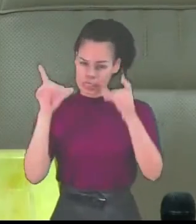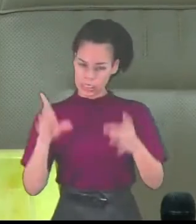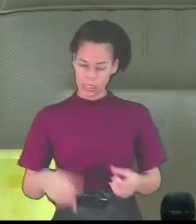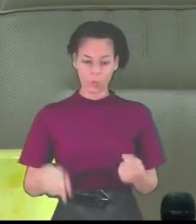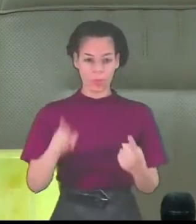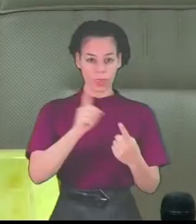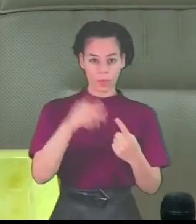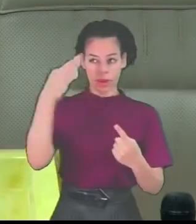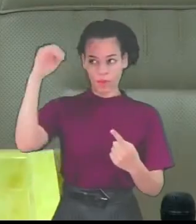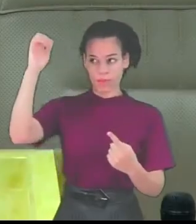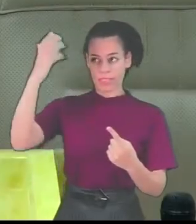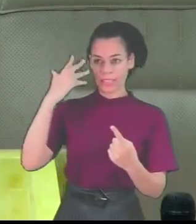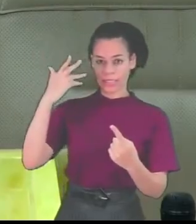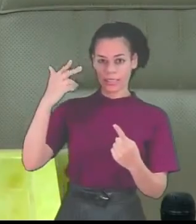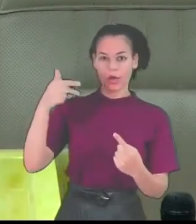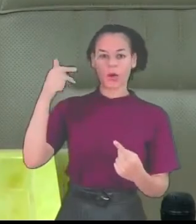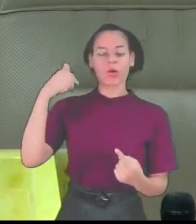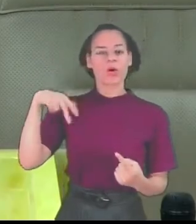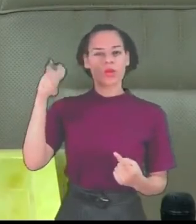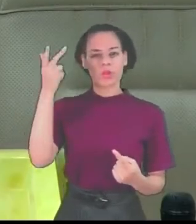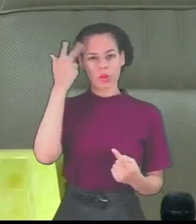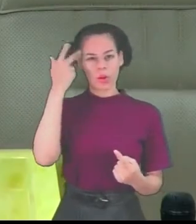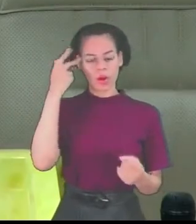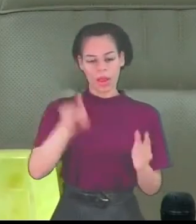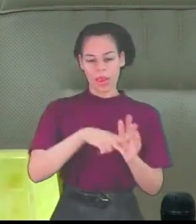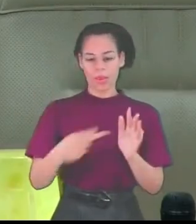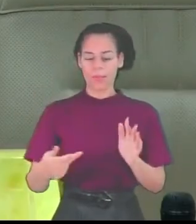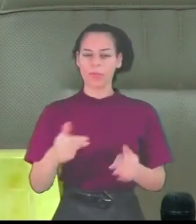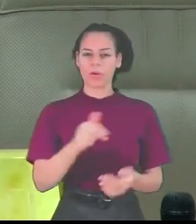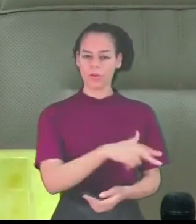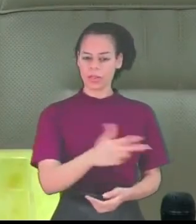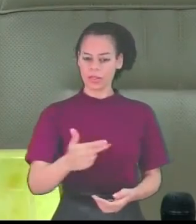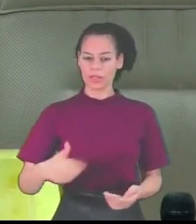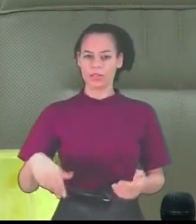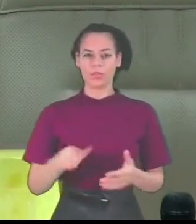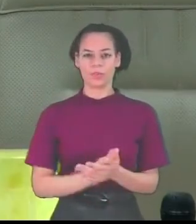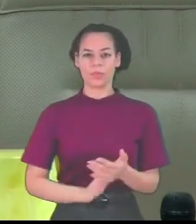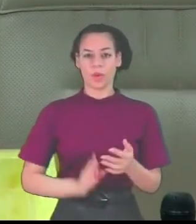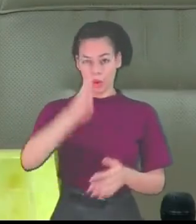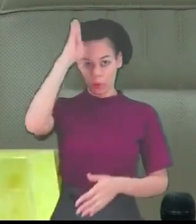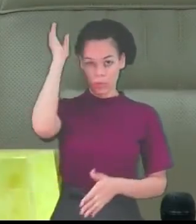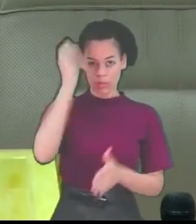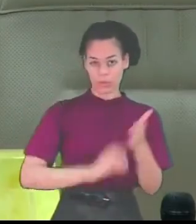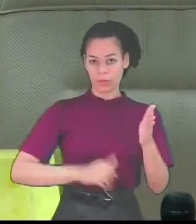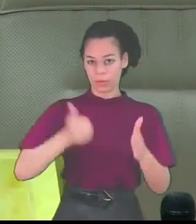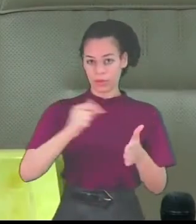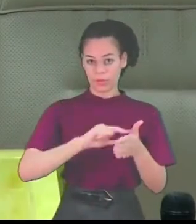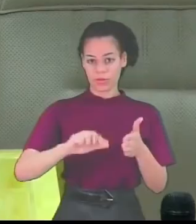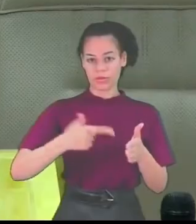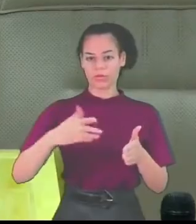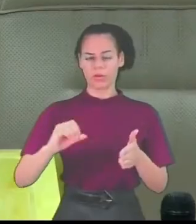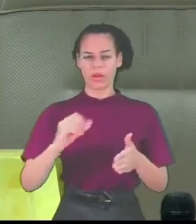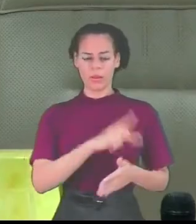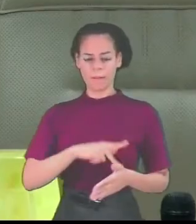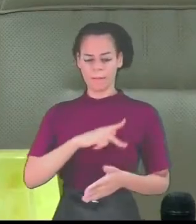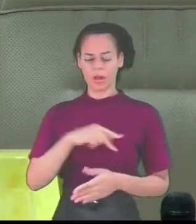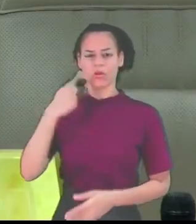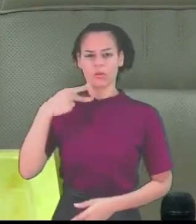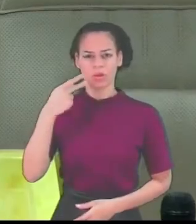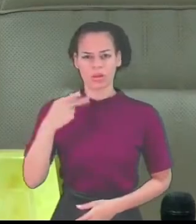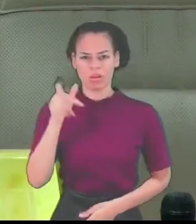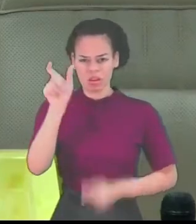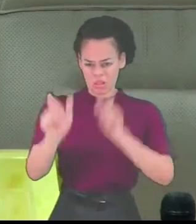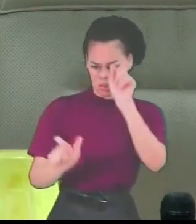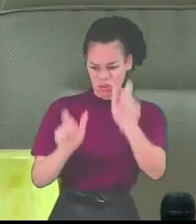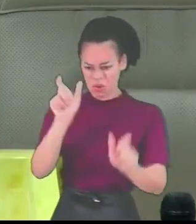natural é a própria natureza Romanos Capítulo primeiro Versículo 20 Paulo diz que nenhum homem vai